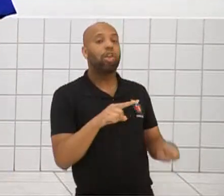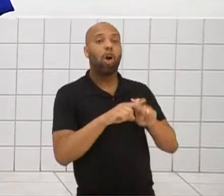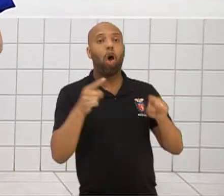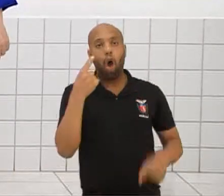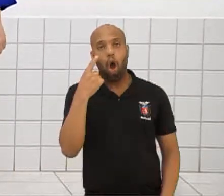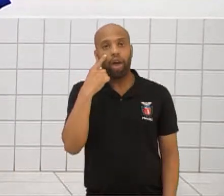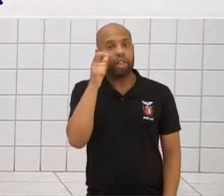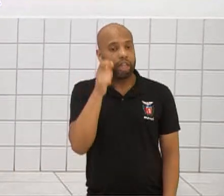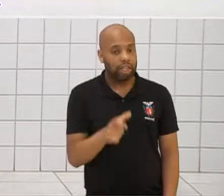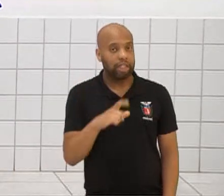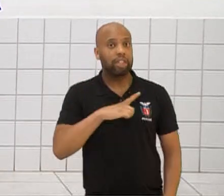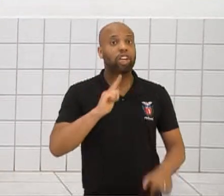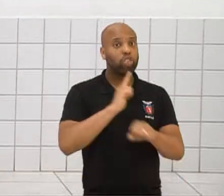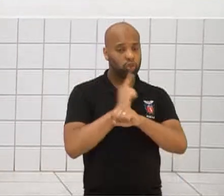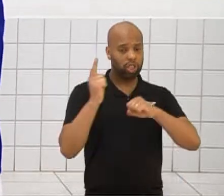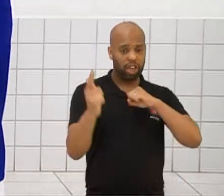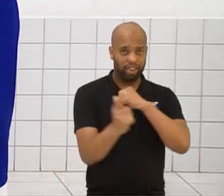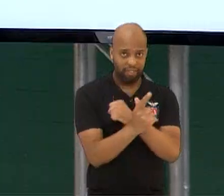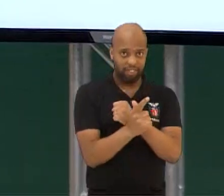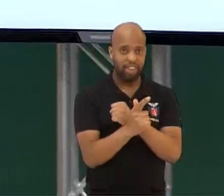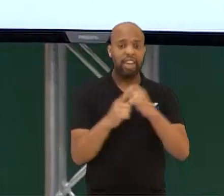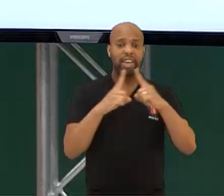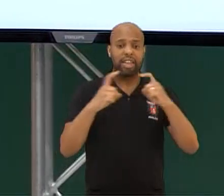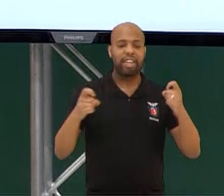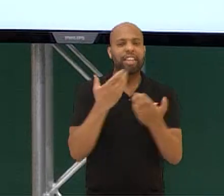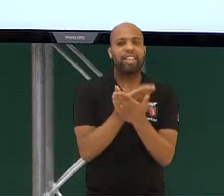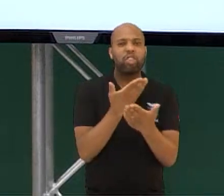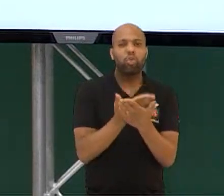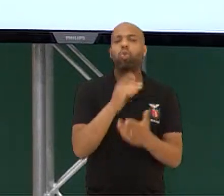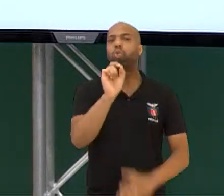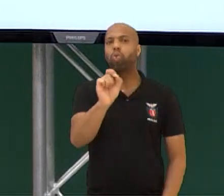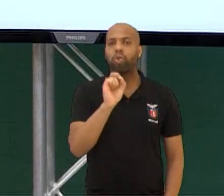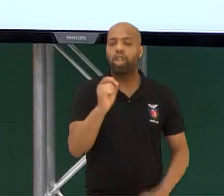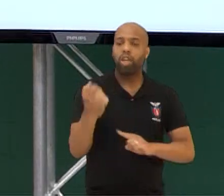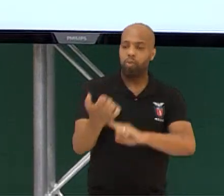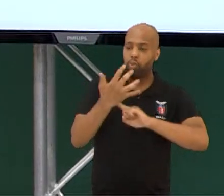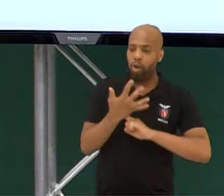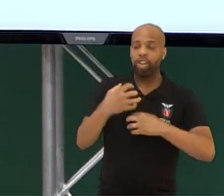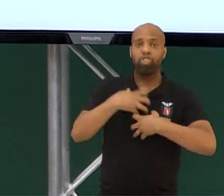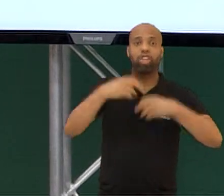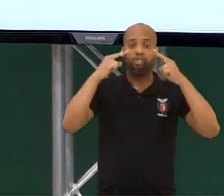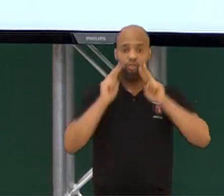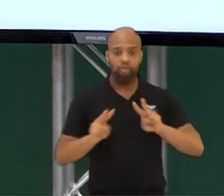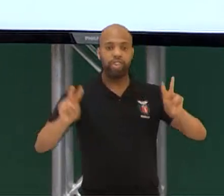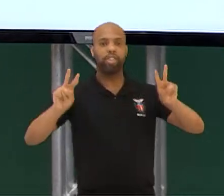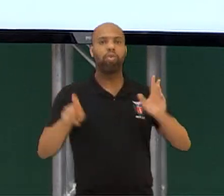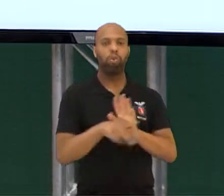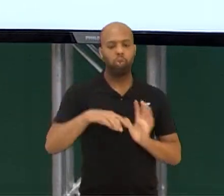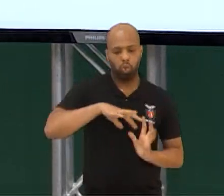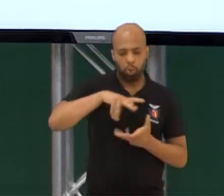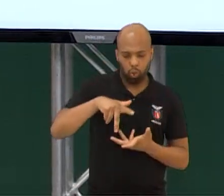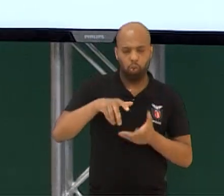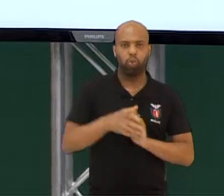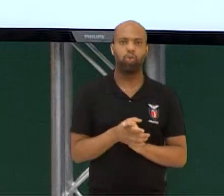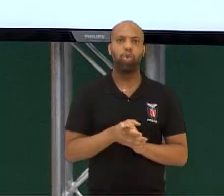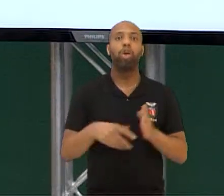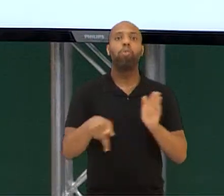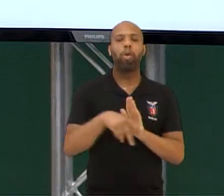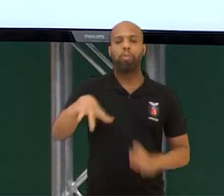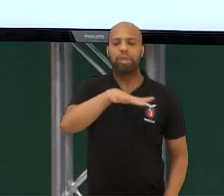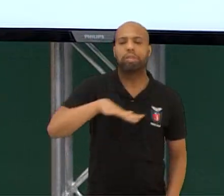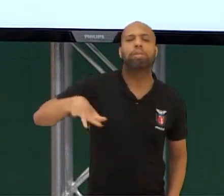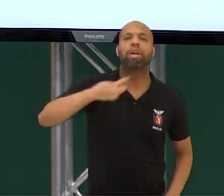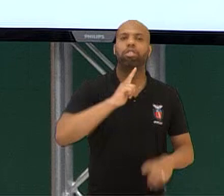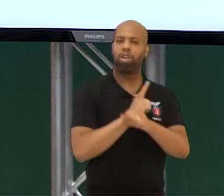interessante, aluno. A geografia, essa nossa ciência, essa nossa disciplina maravilhosa, ela nos traz essa visão de mundo, essa visão aqui de espacialidade, do